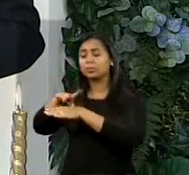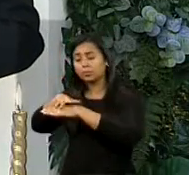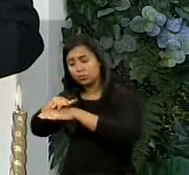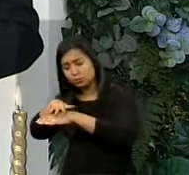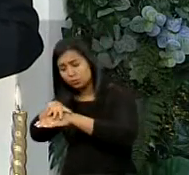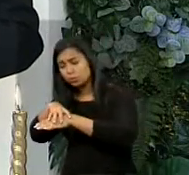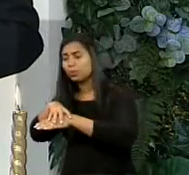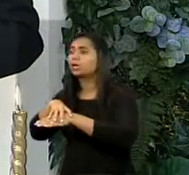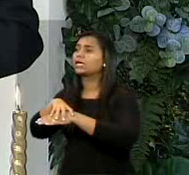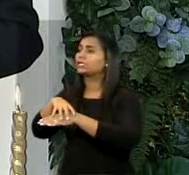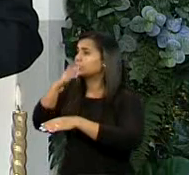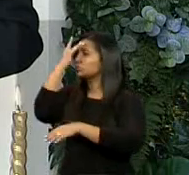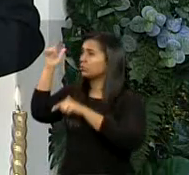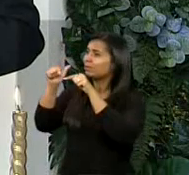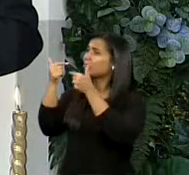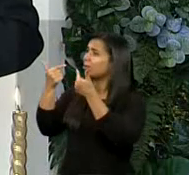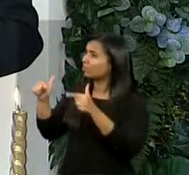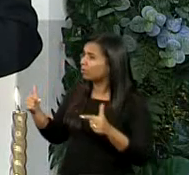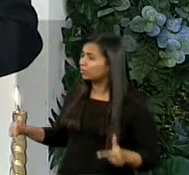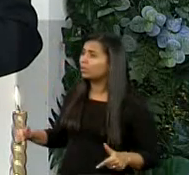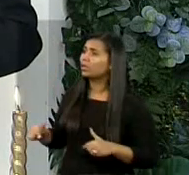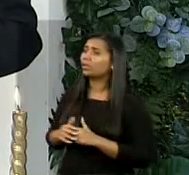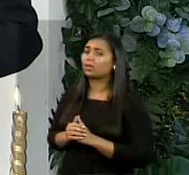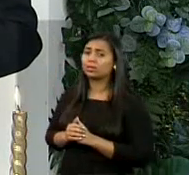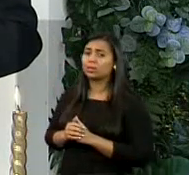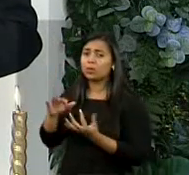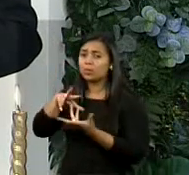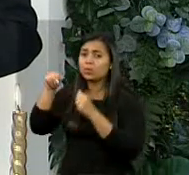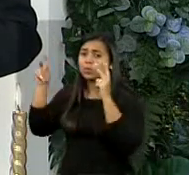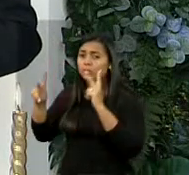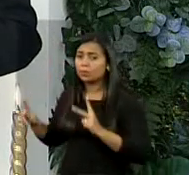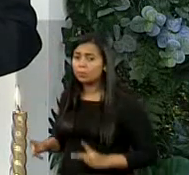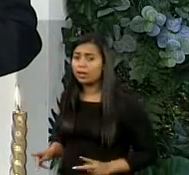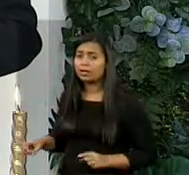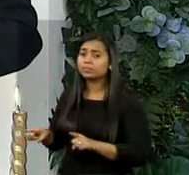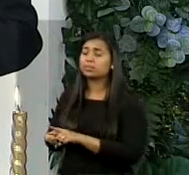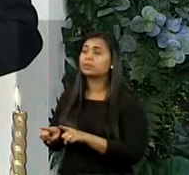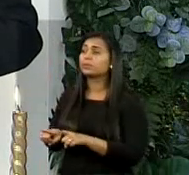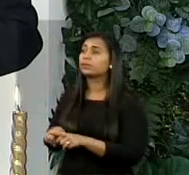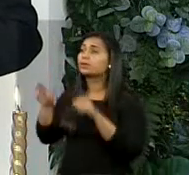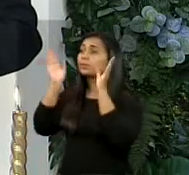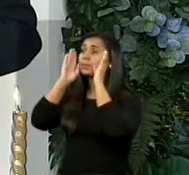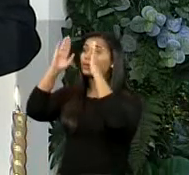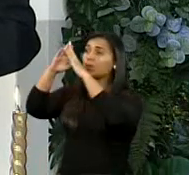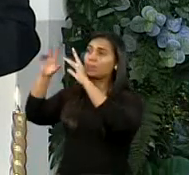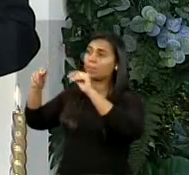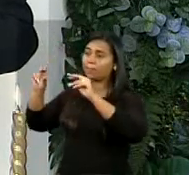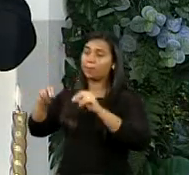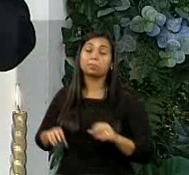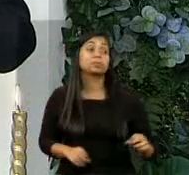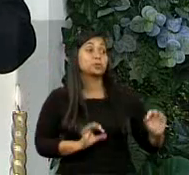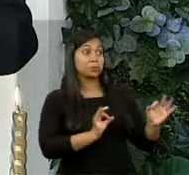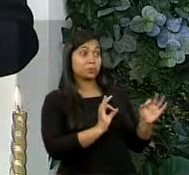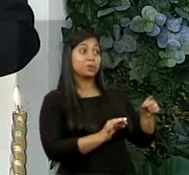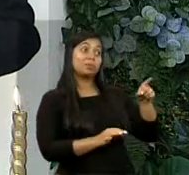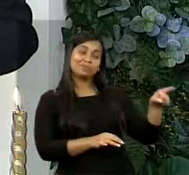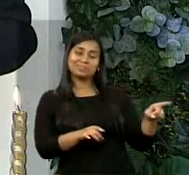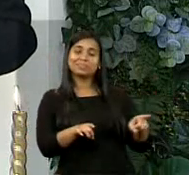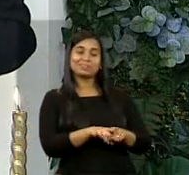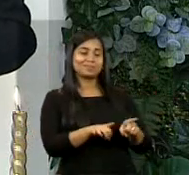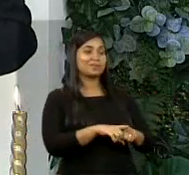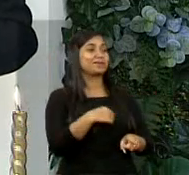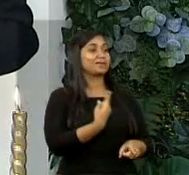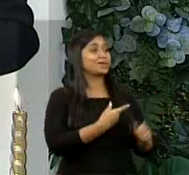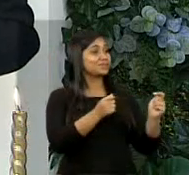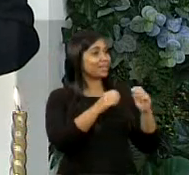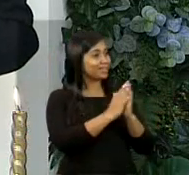doentes, pelos Sim. desempregados, Sim. pela paz do mundo e pelo Santo Padre Papa. Muito bem, e por você também a gente